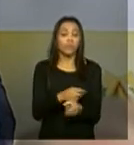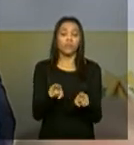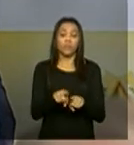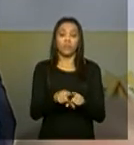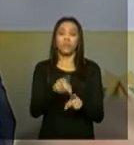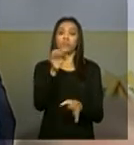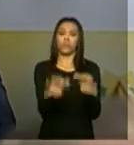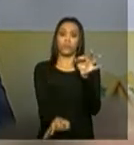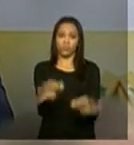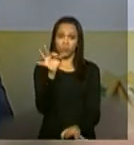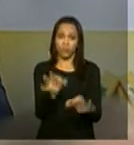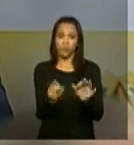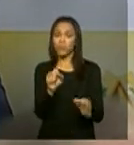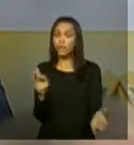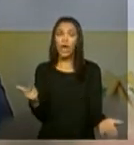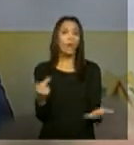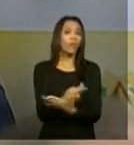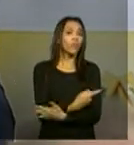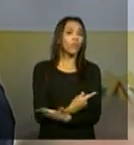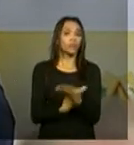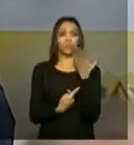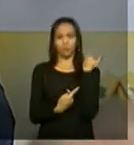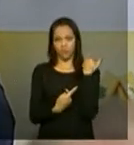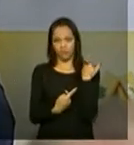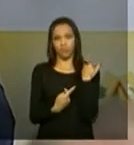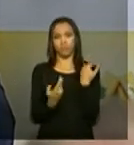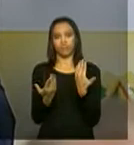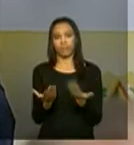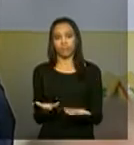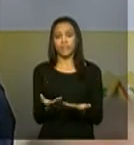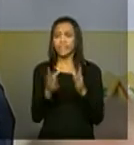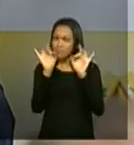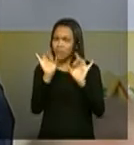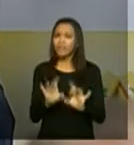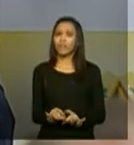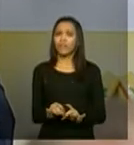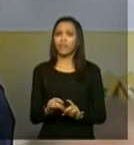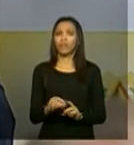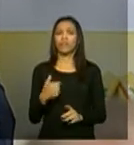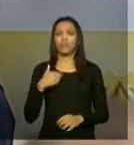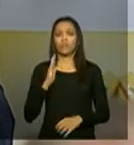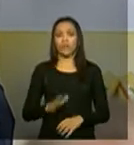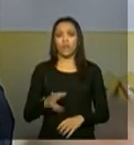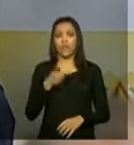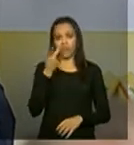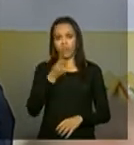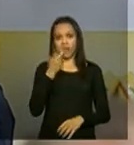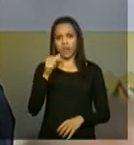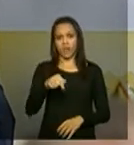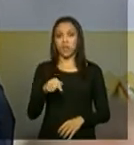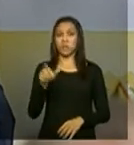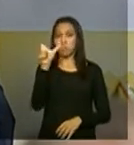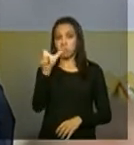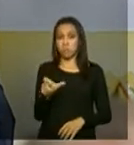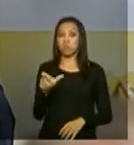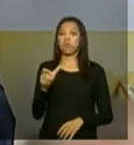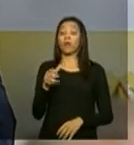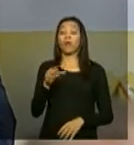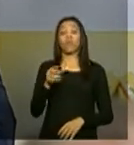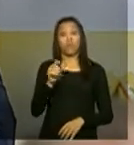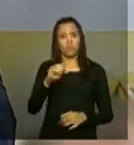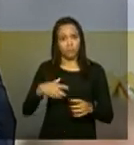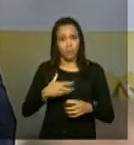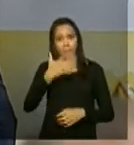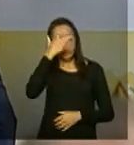o povo brasileiro de forma muito especial para como já tive oportunidade de dizer um grande brasileiro que foi o